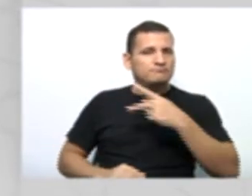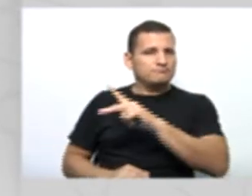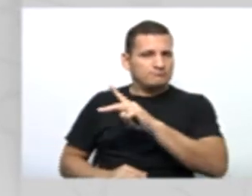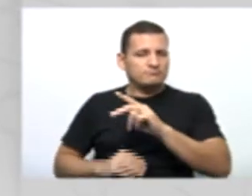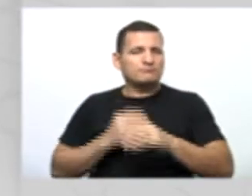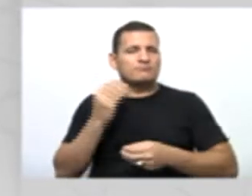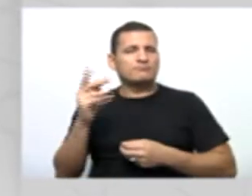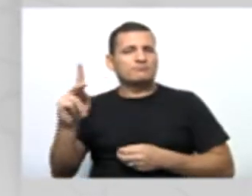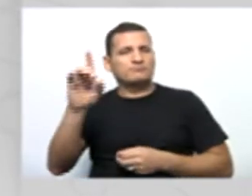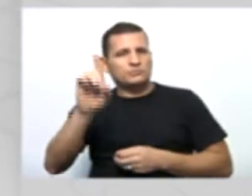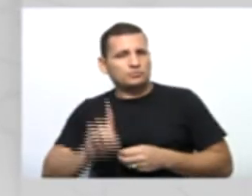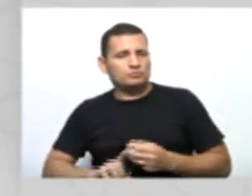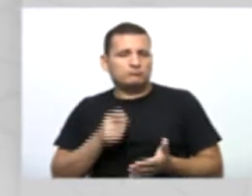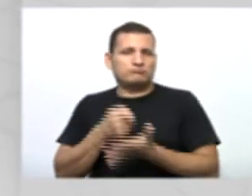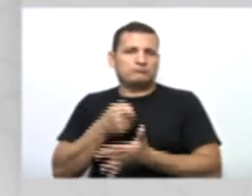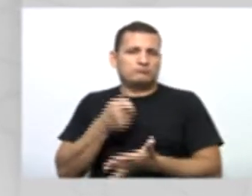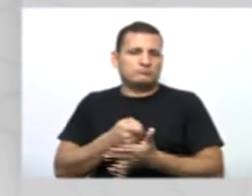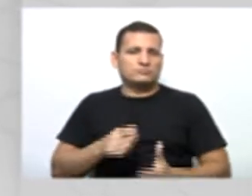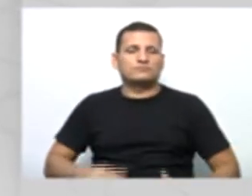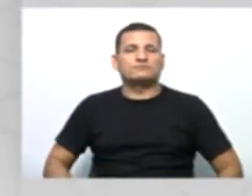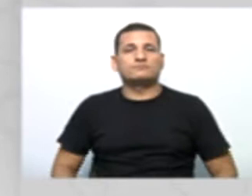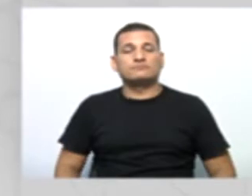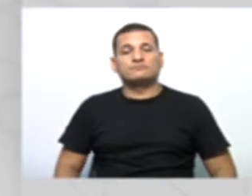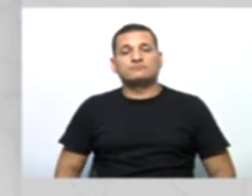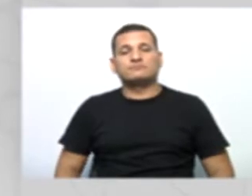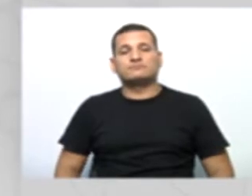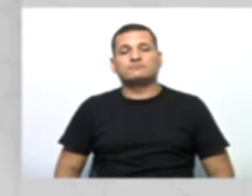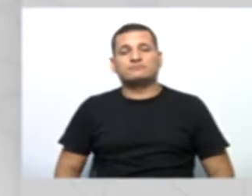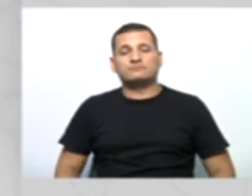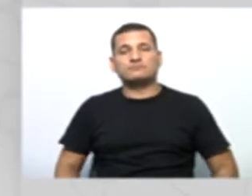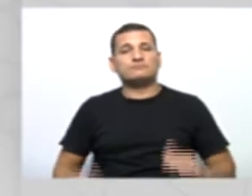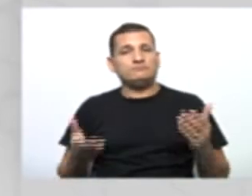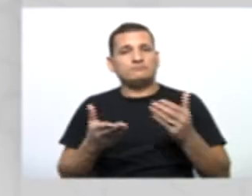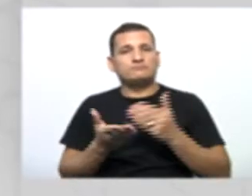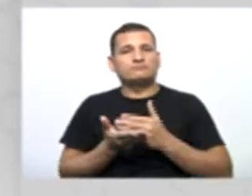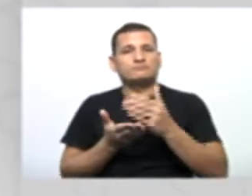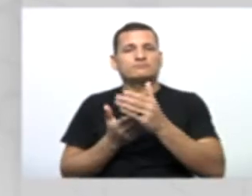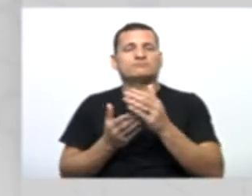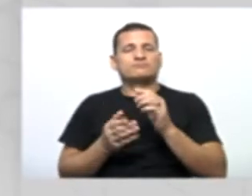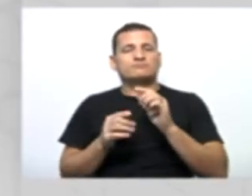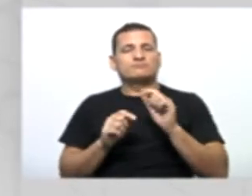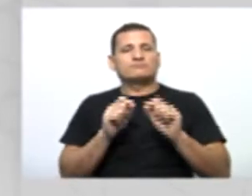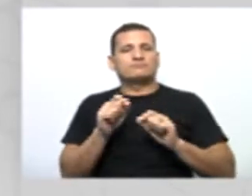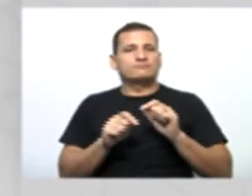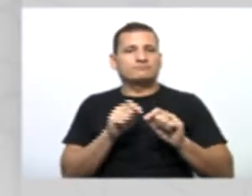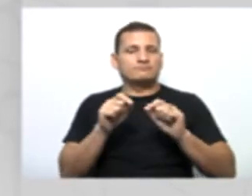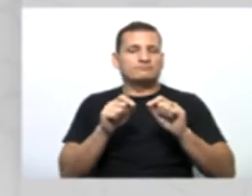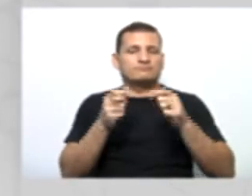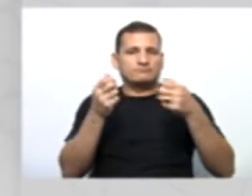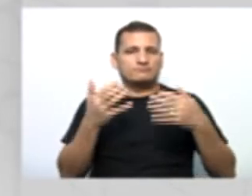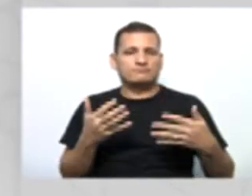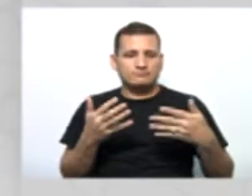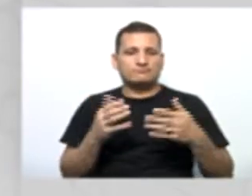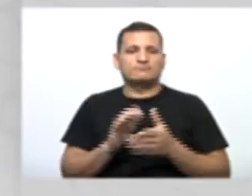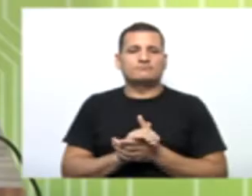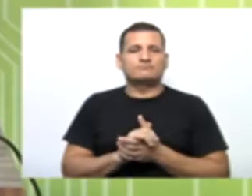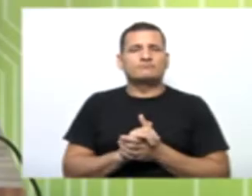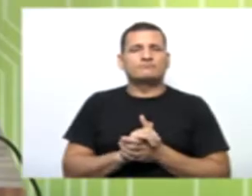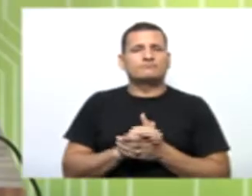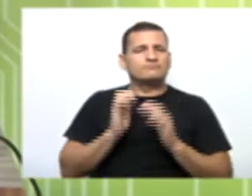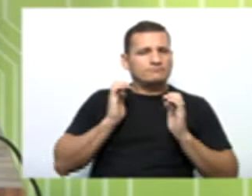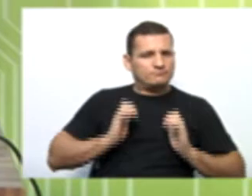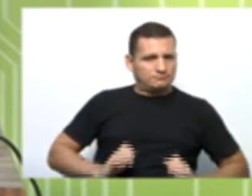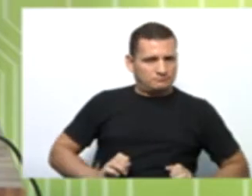e deveres. E vamos iniciar a nossa aula hoje falando sobre ética e moral. Você sabe